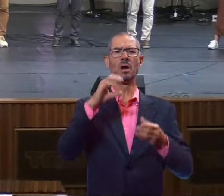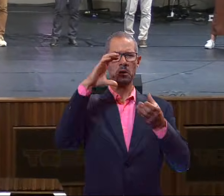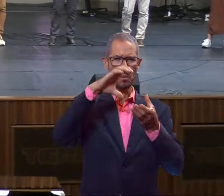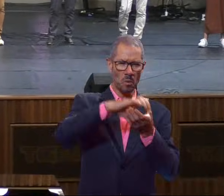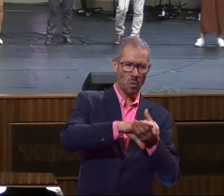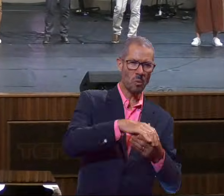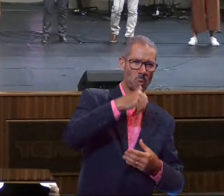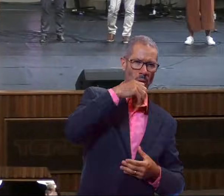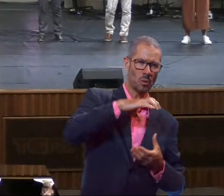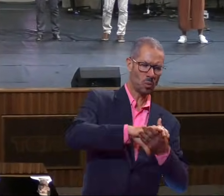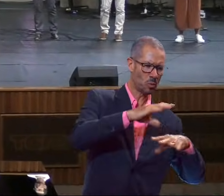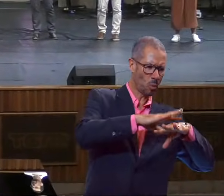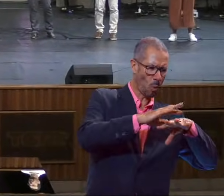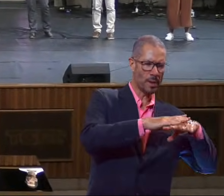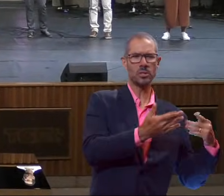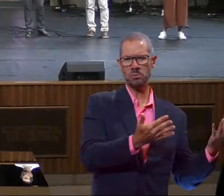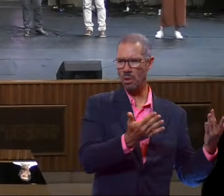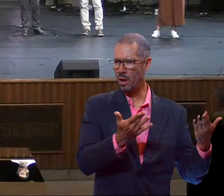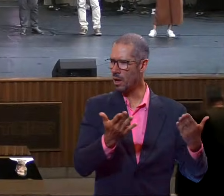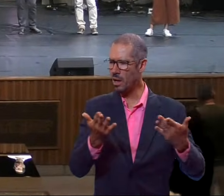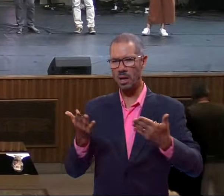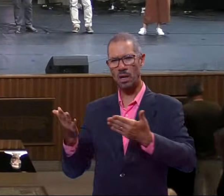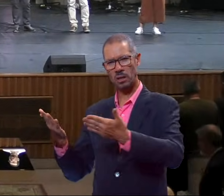está longe.